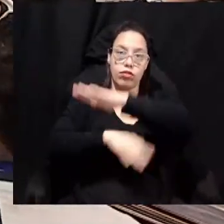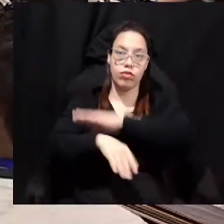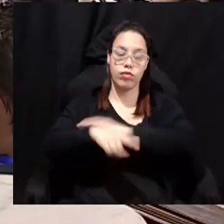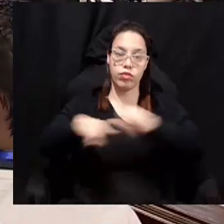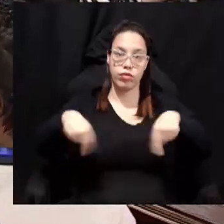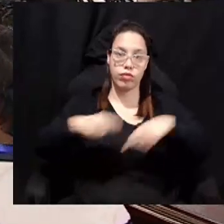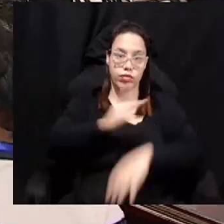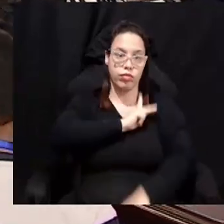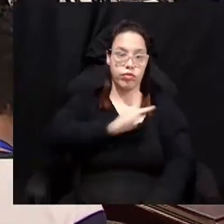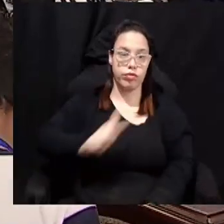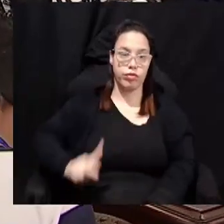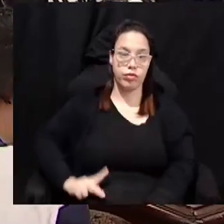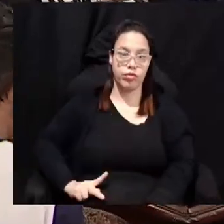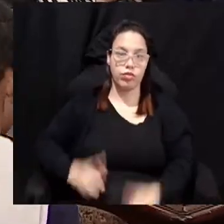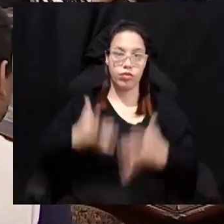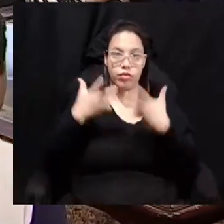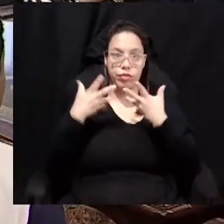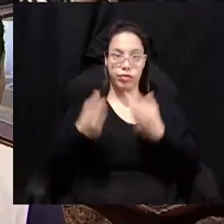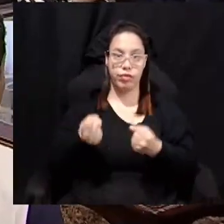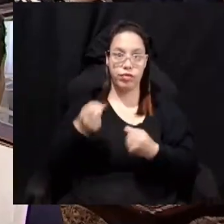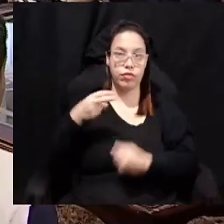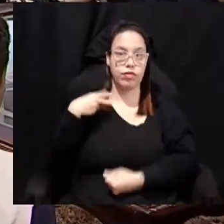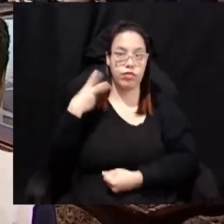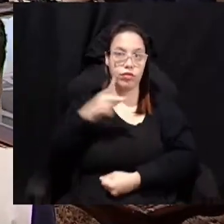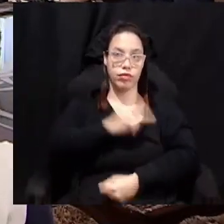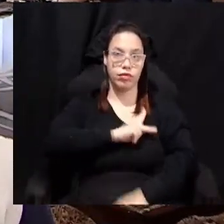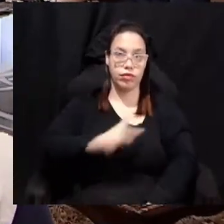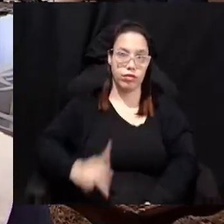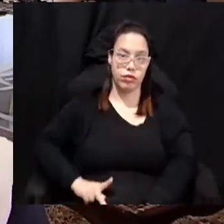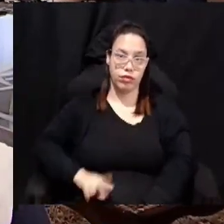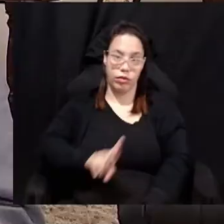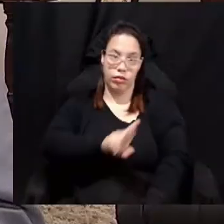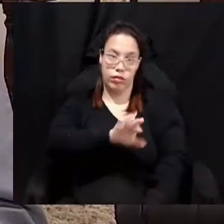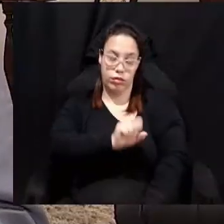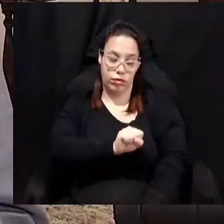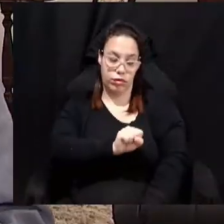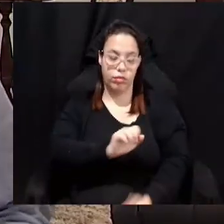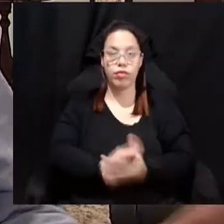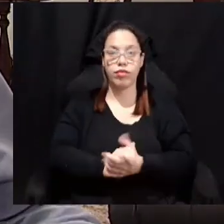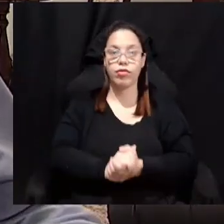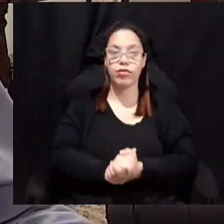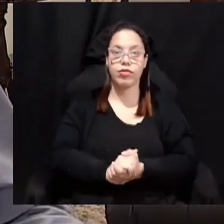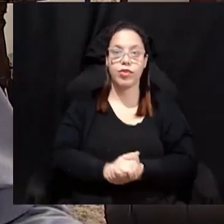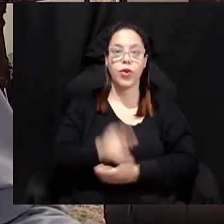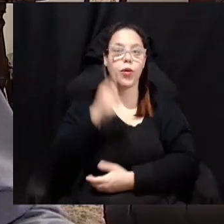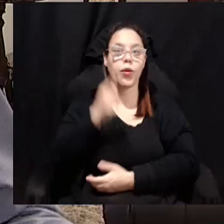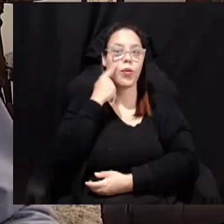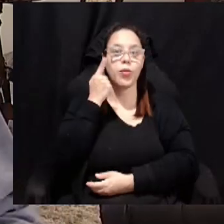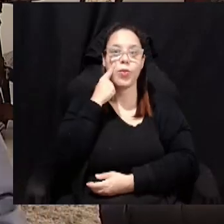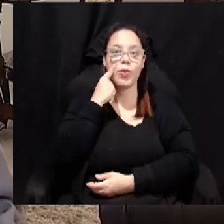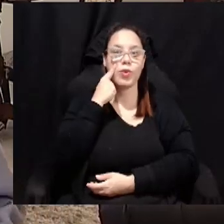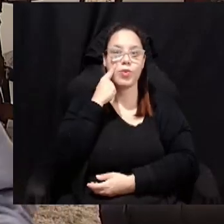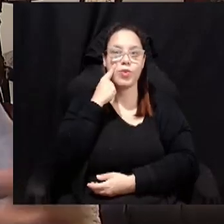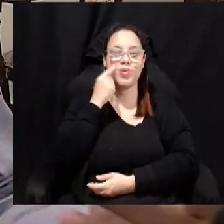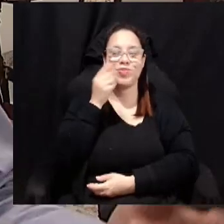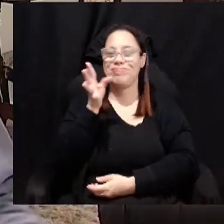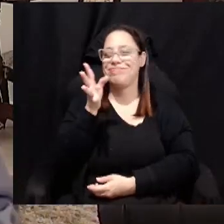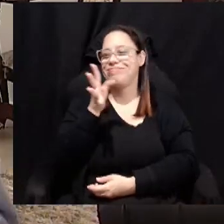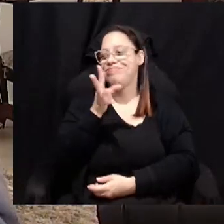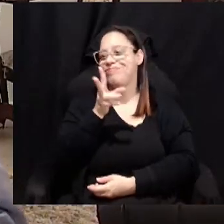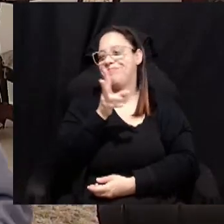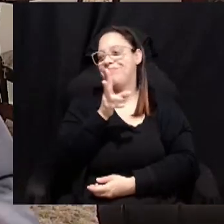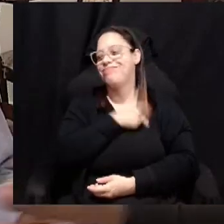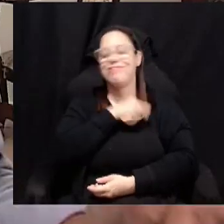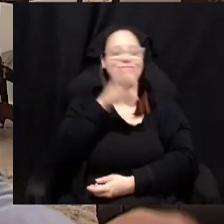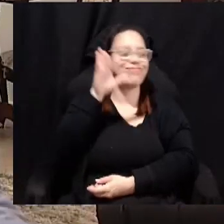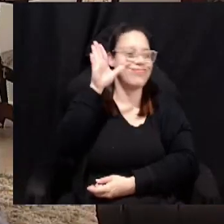onde foram recepcionados pelo presidente da Câmara, o vereador Luiz Rossini. Olha, você viu que fantástico que é a curiosidade